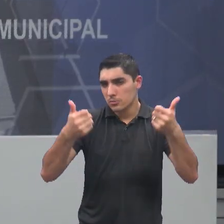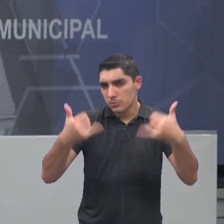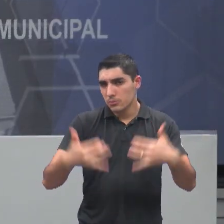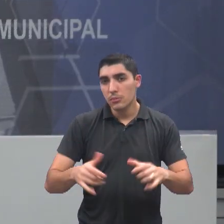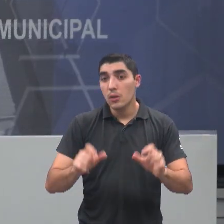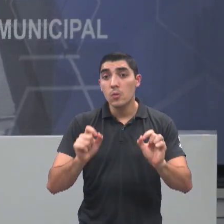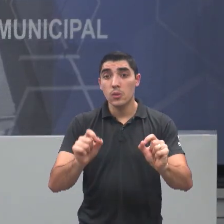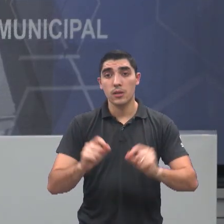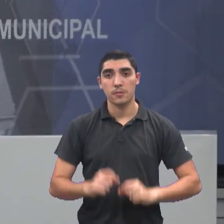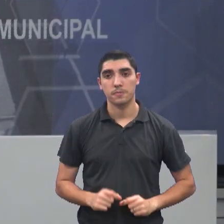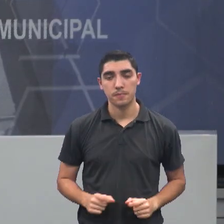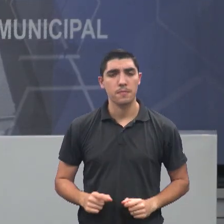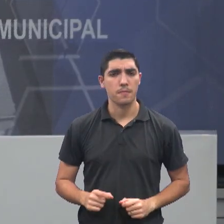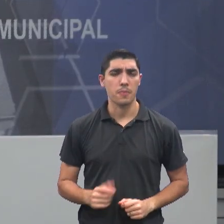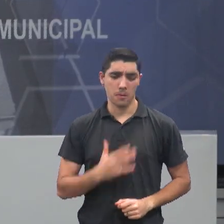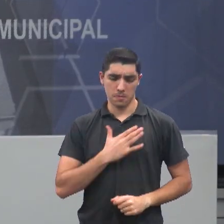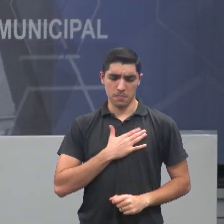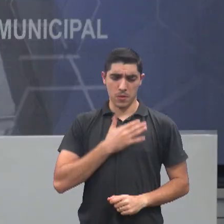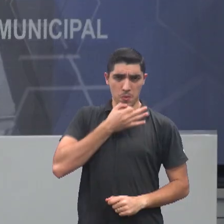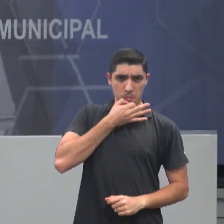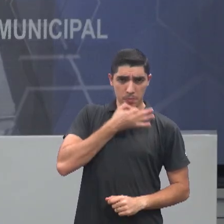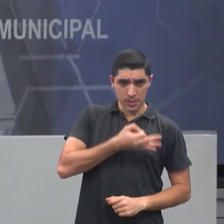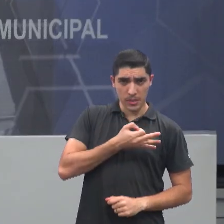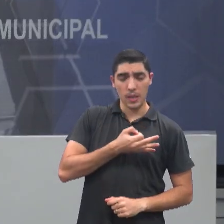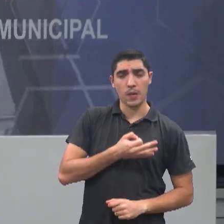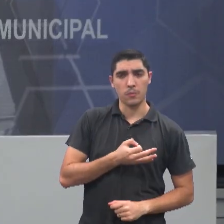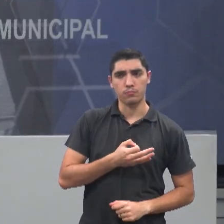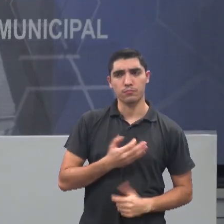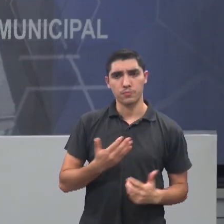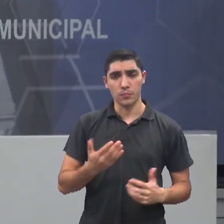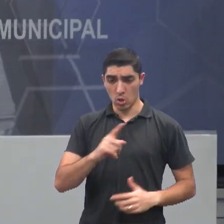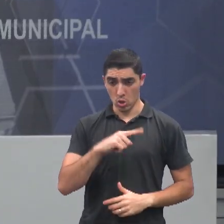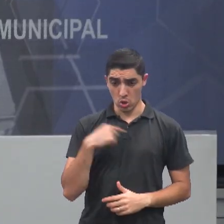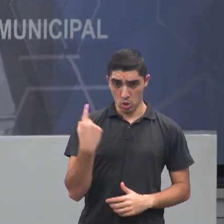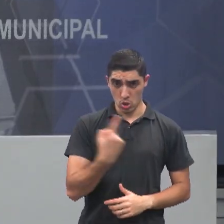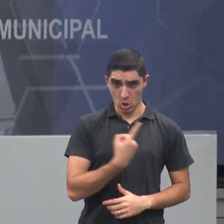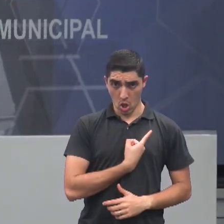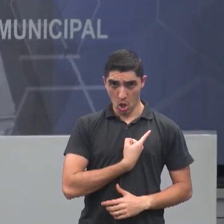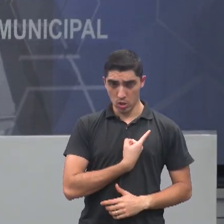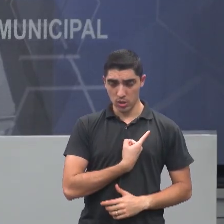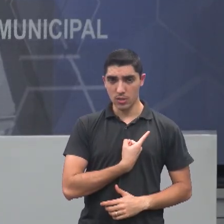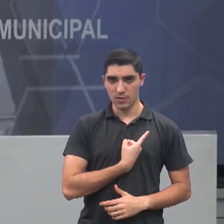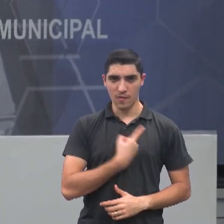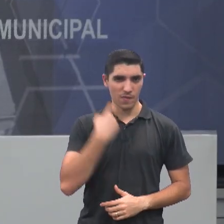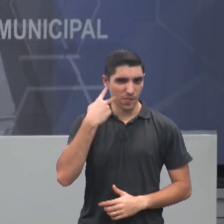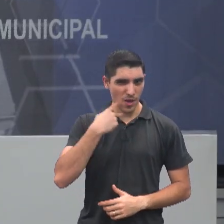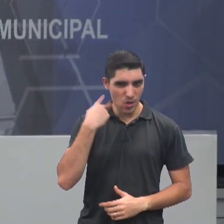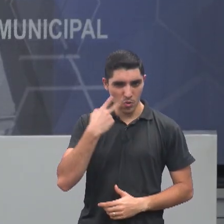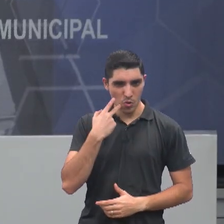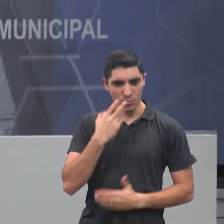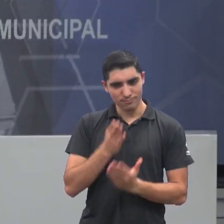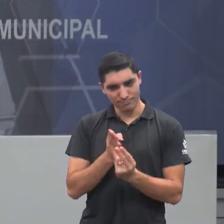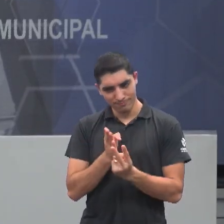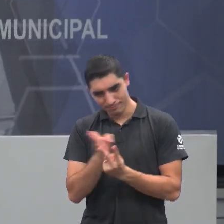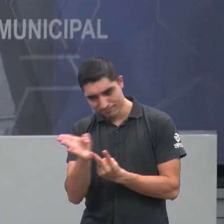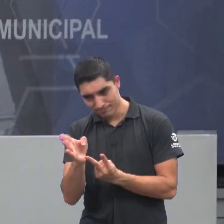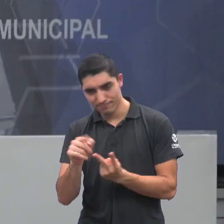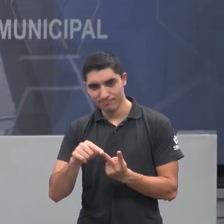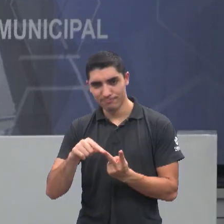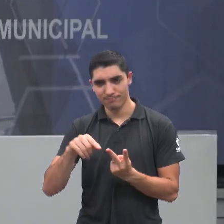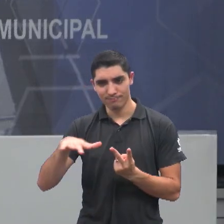eu acredito que nós, que somos de direita, eu acredito que meu colega vereador é um cara de